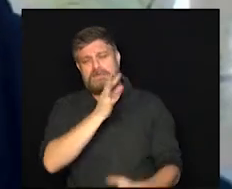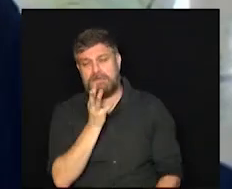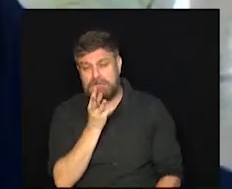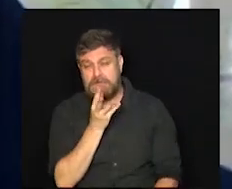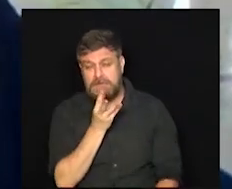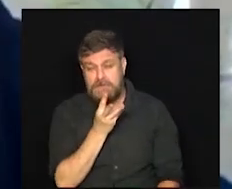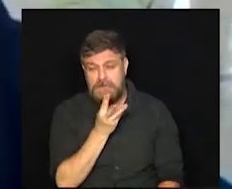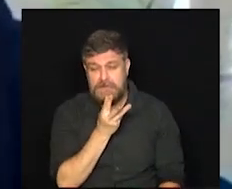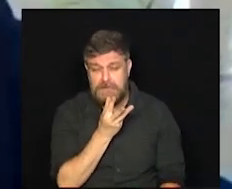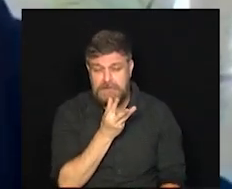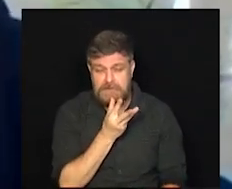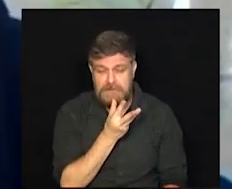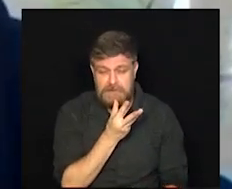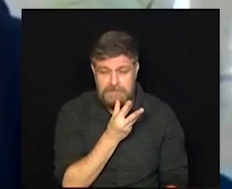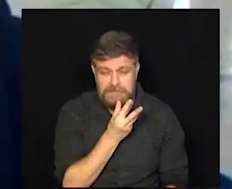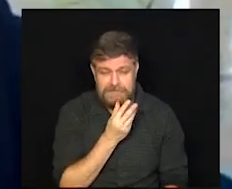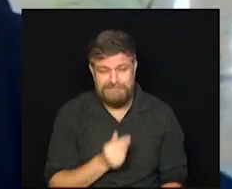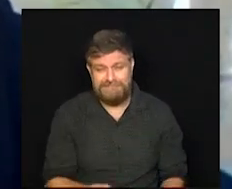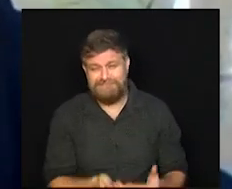Existia